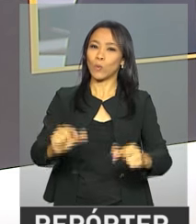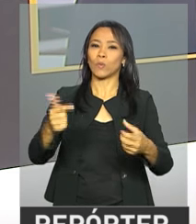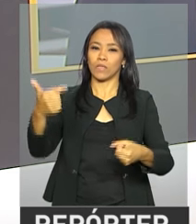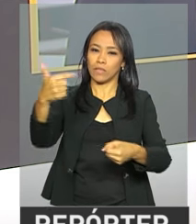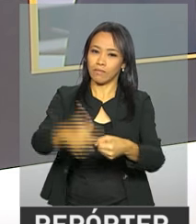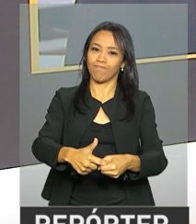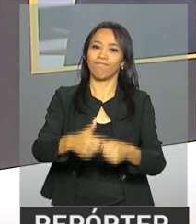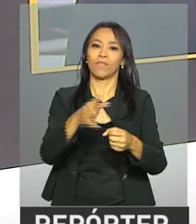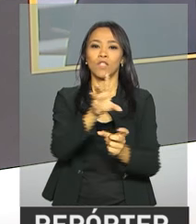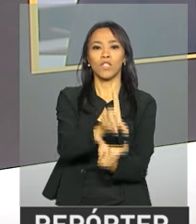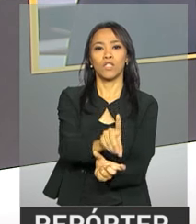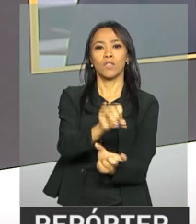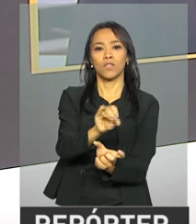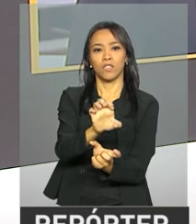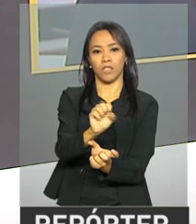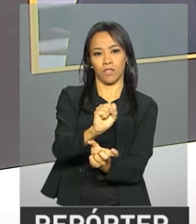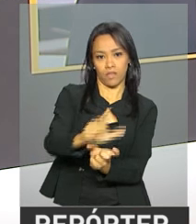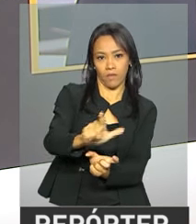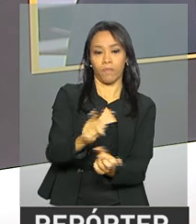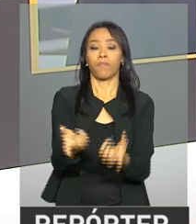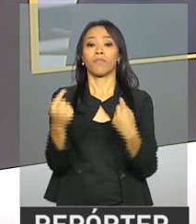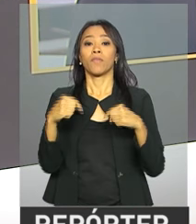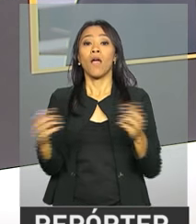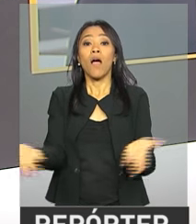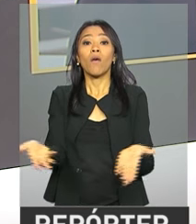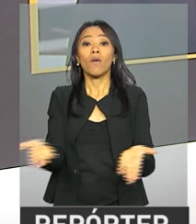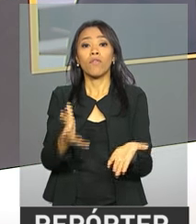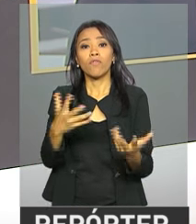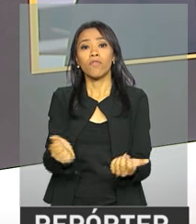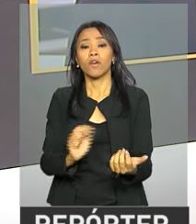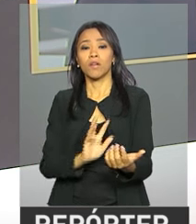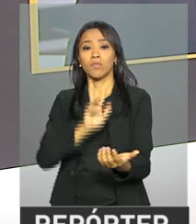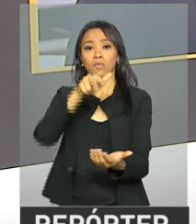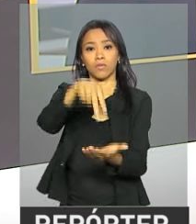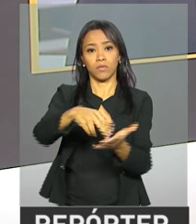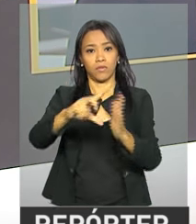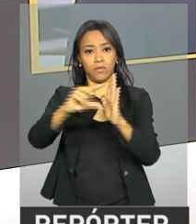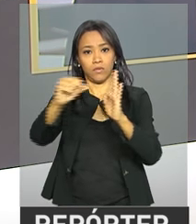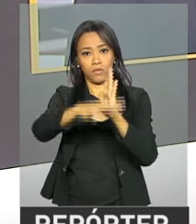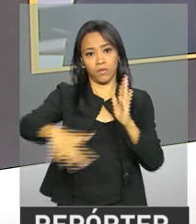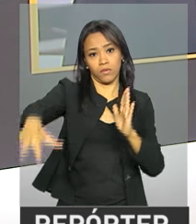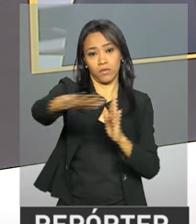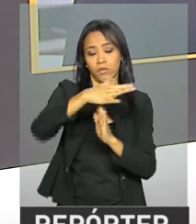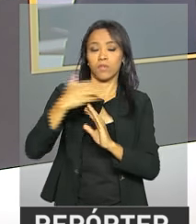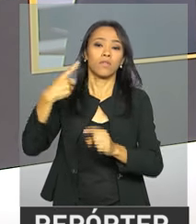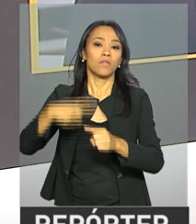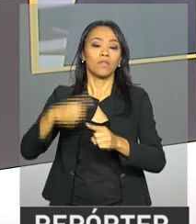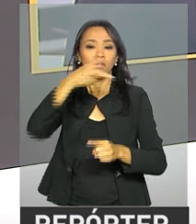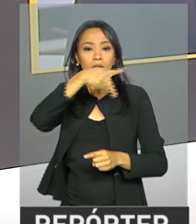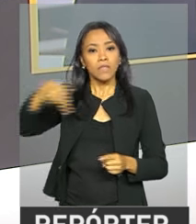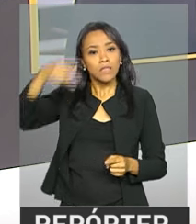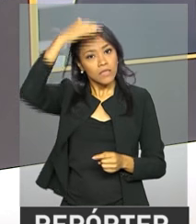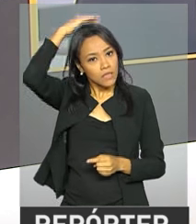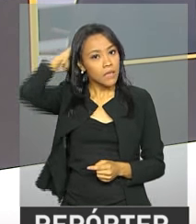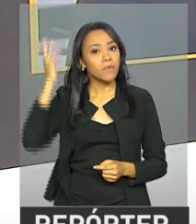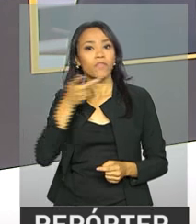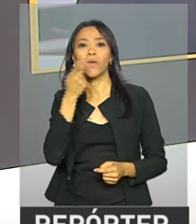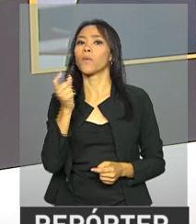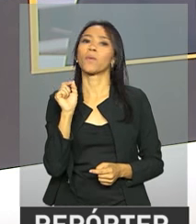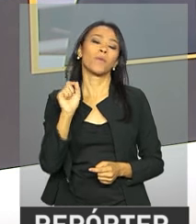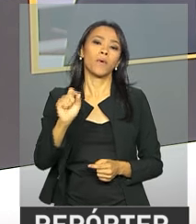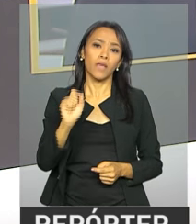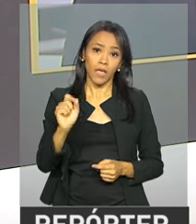consumidor e da nossa redação em São Paulo a gente vai agora ao palácio Planalto porque o o presidente Michel Temer determinou que as